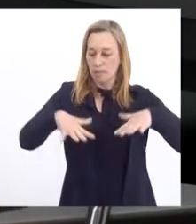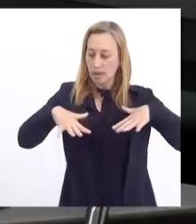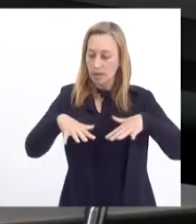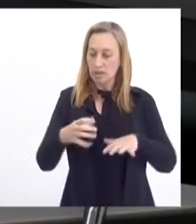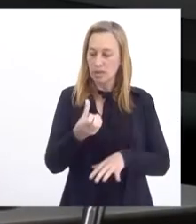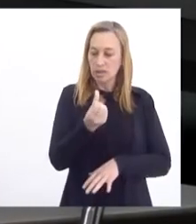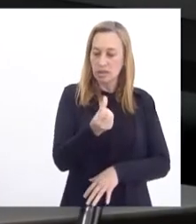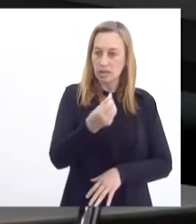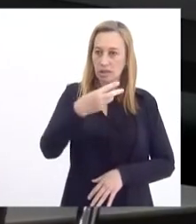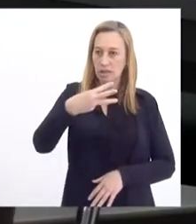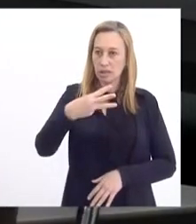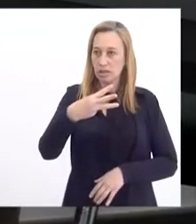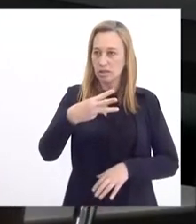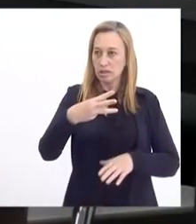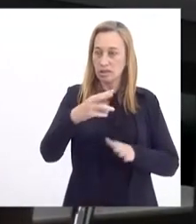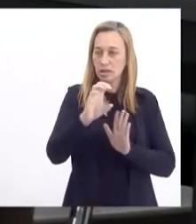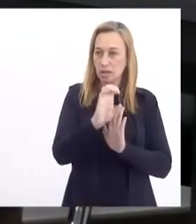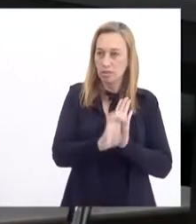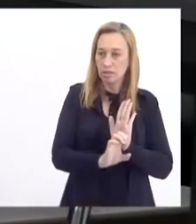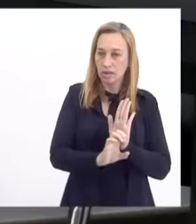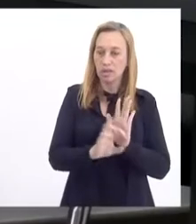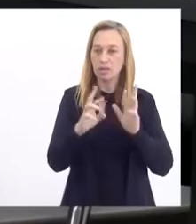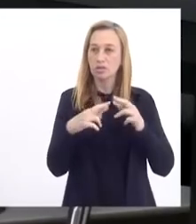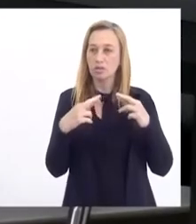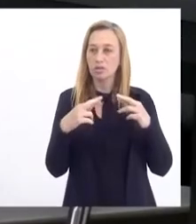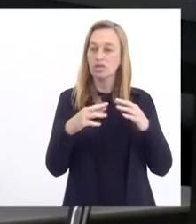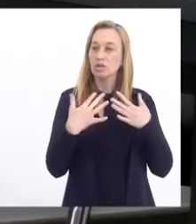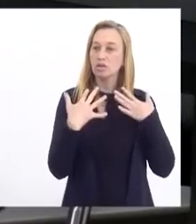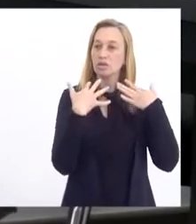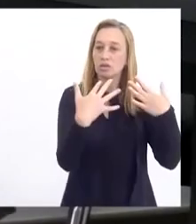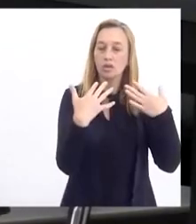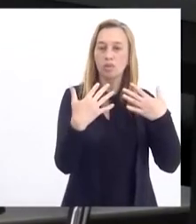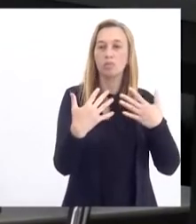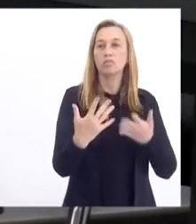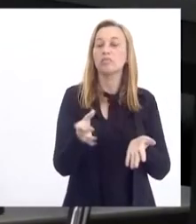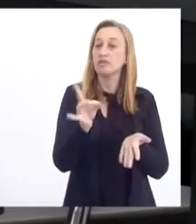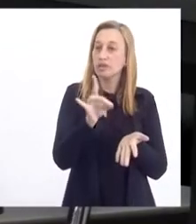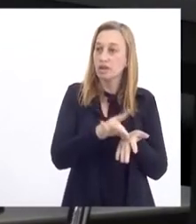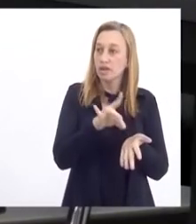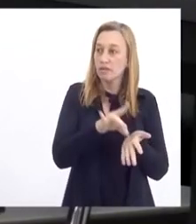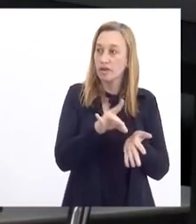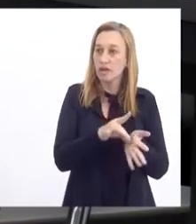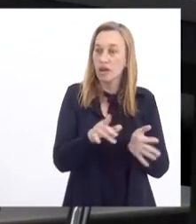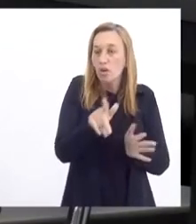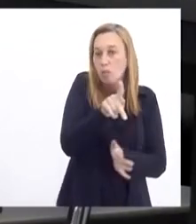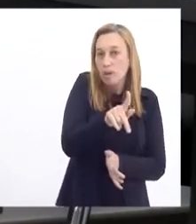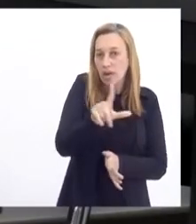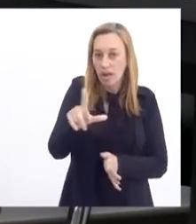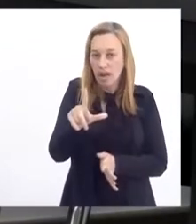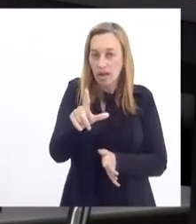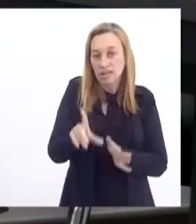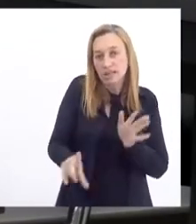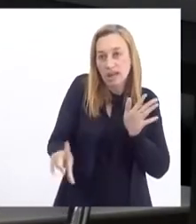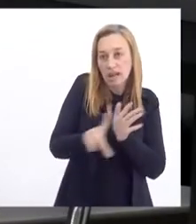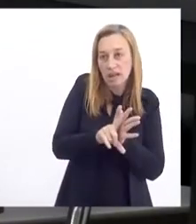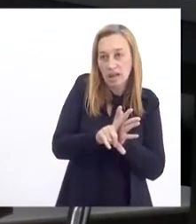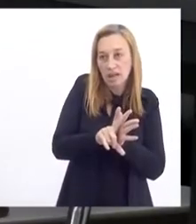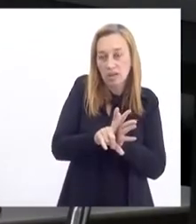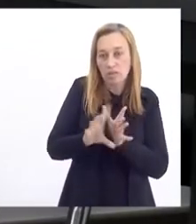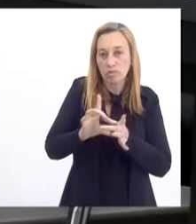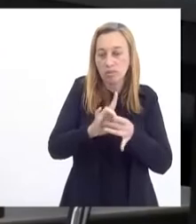né? E essa audiência pública, né, é porque, na verdade, o PL da lei complementar